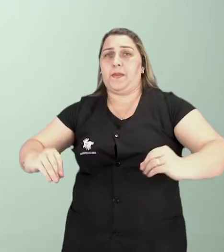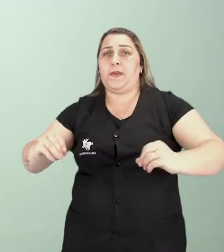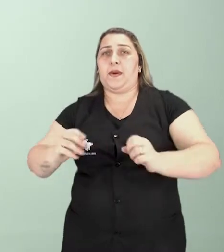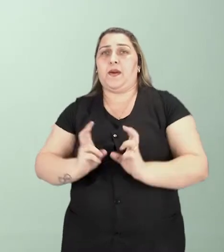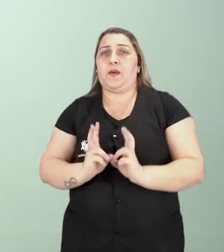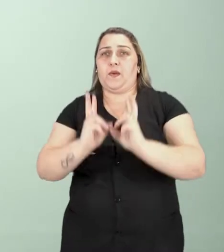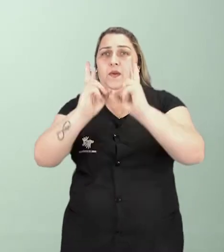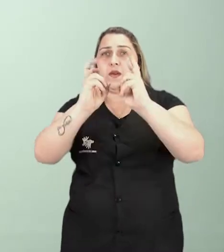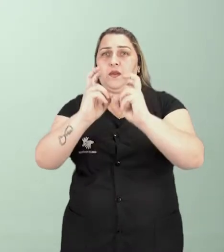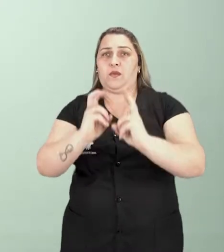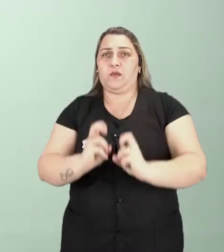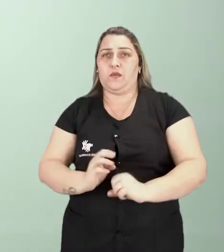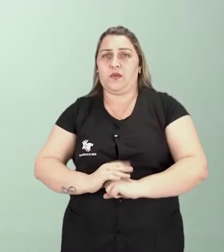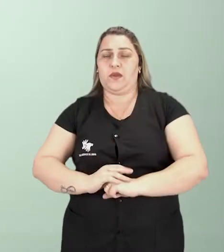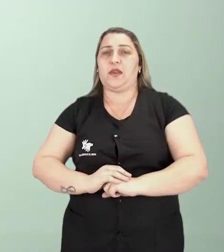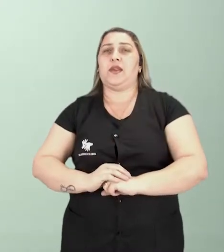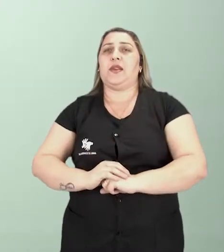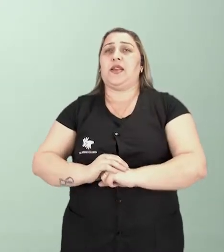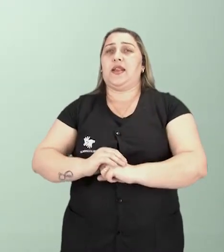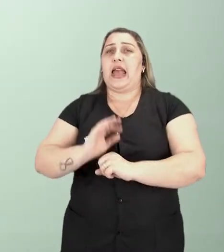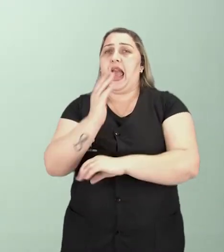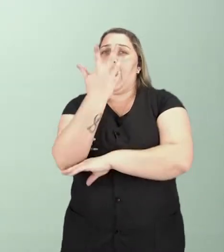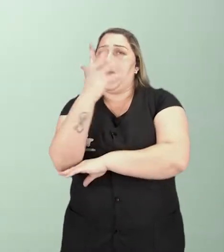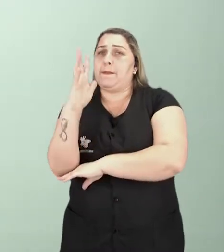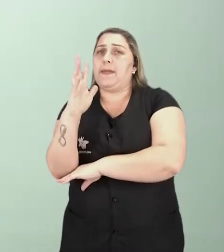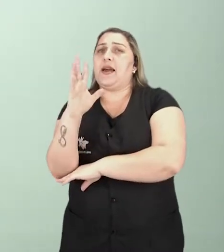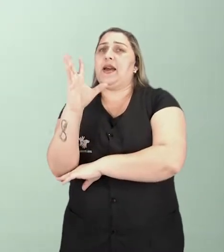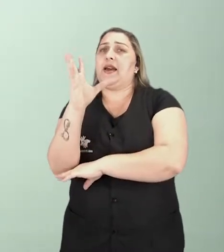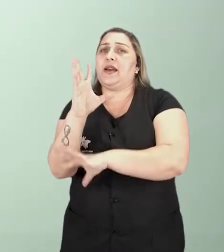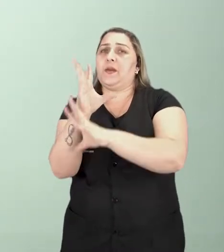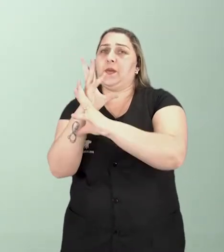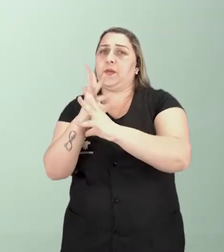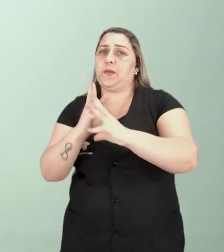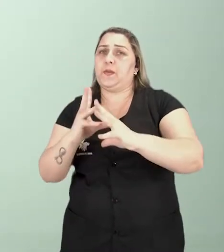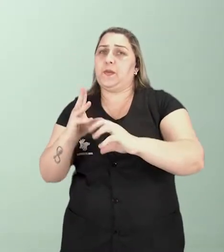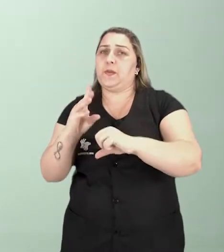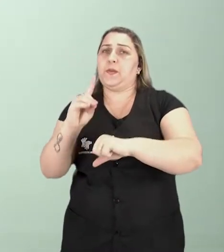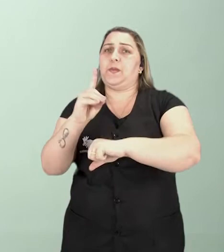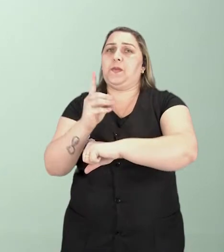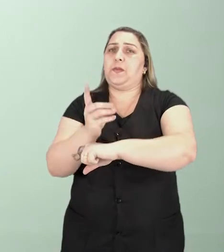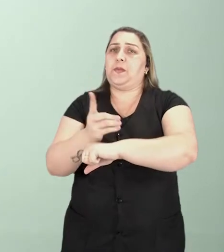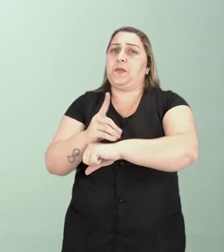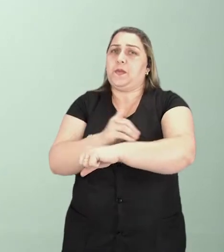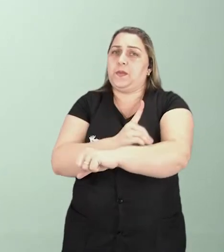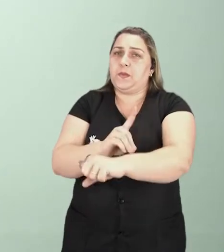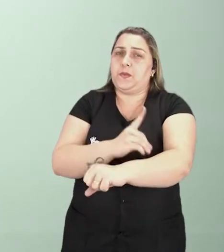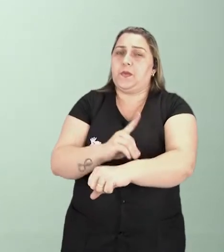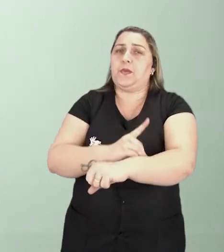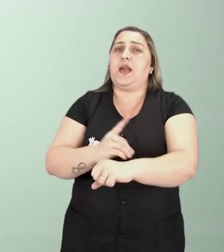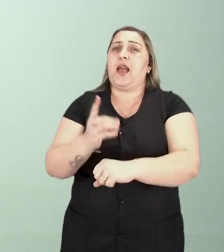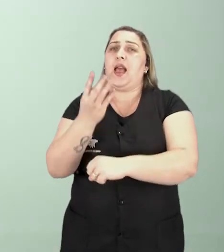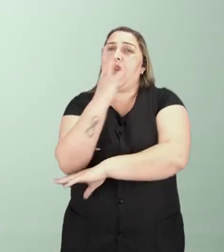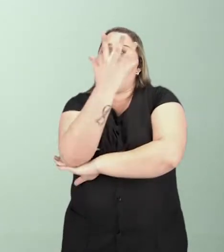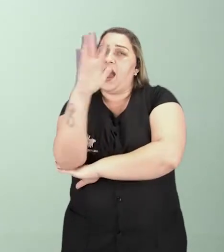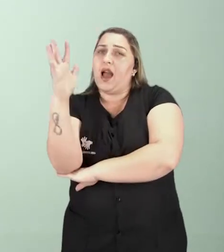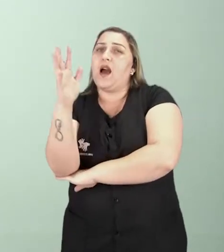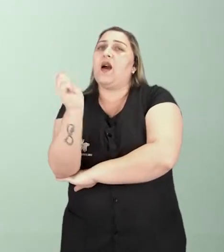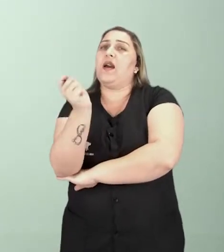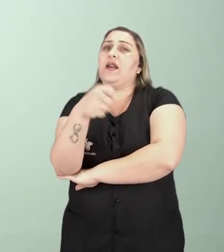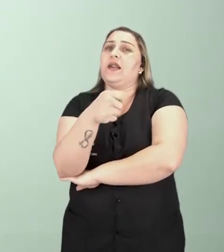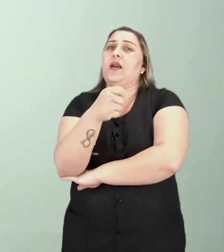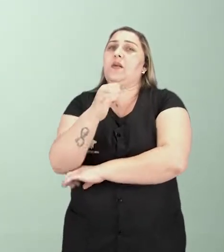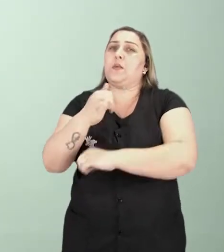que cura a diabetes, né? A plantinha que derrete a gordura. Então, são esse tipo